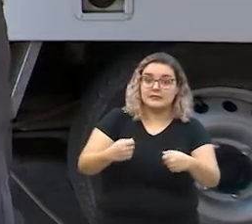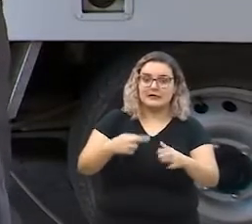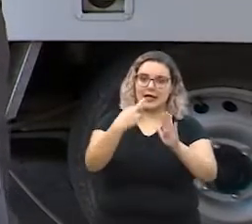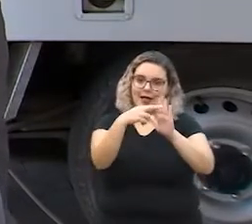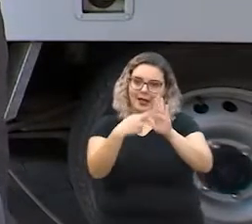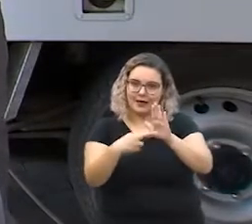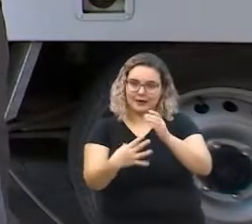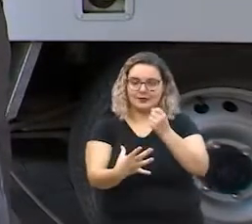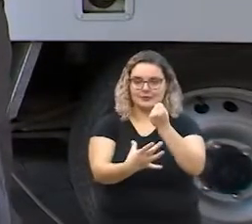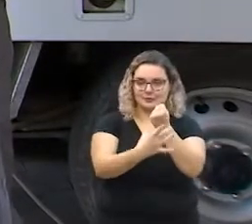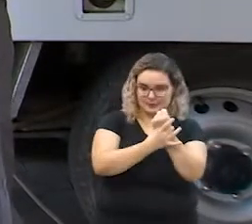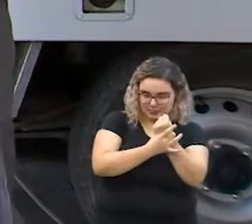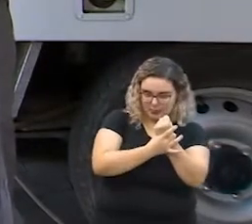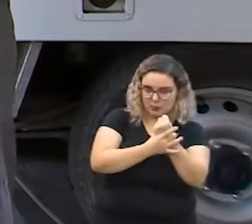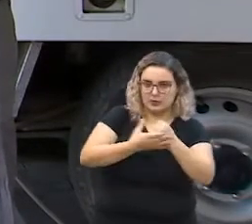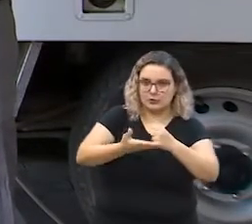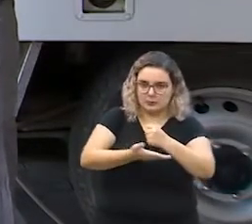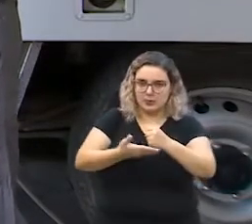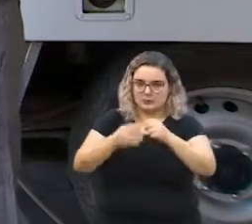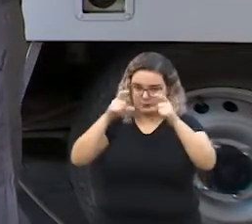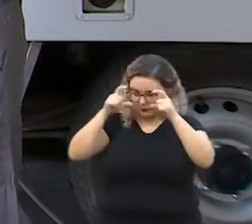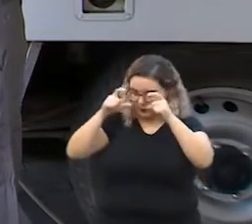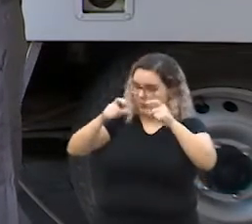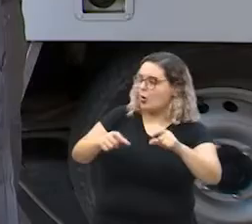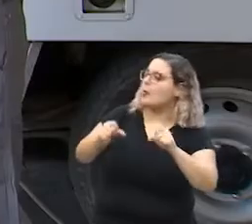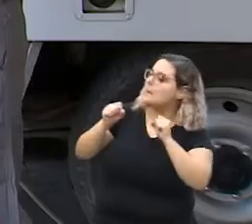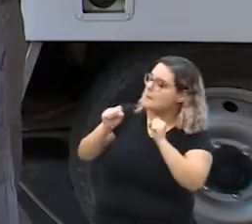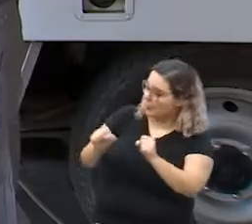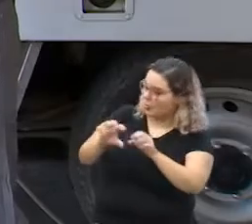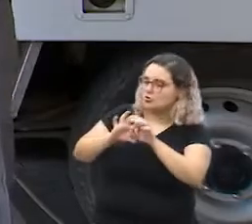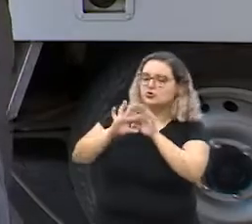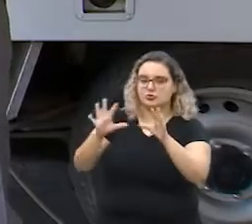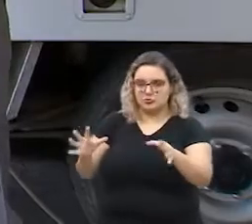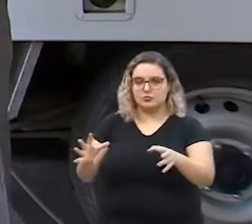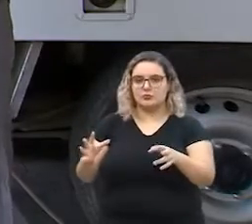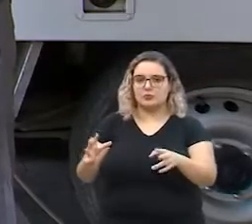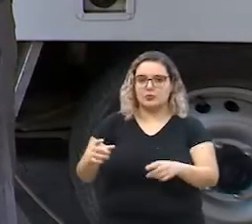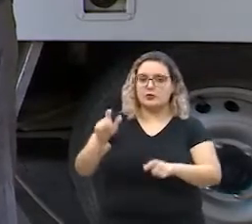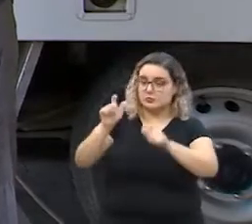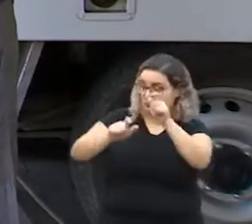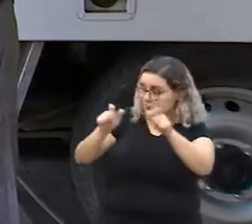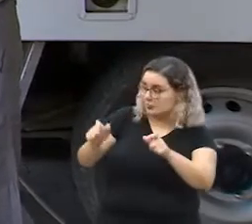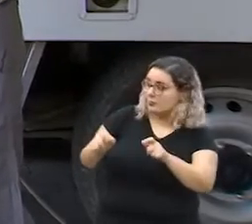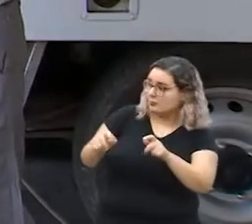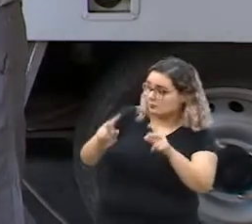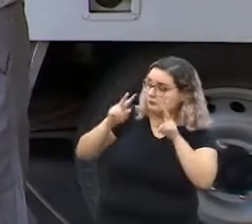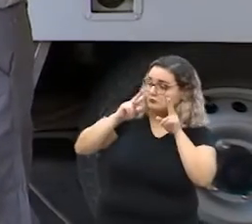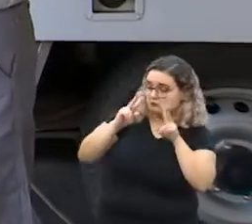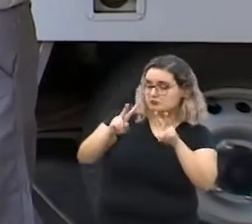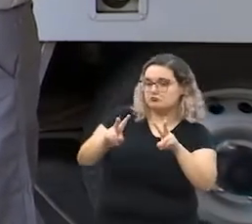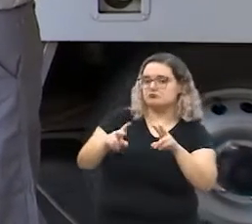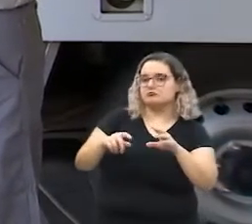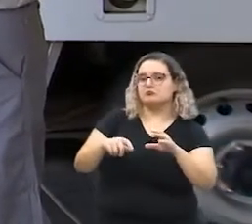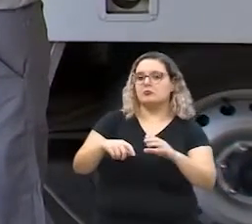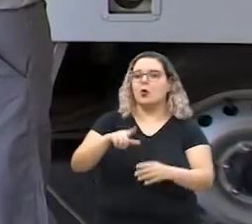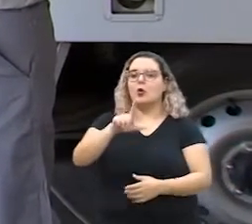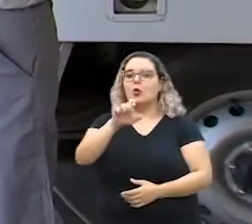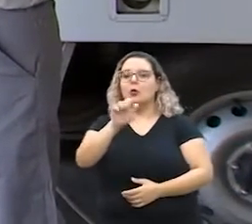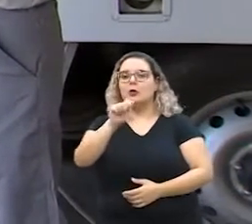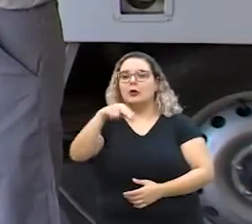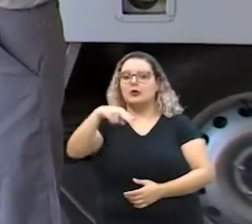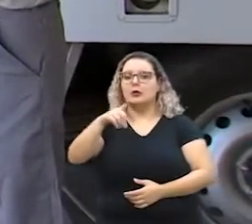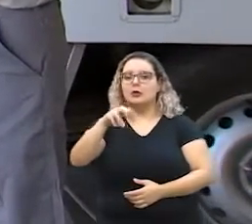passos de segurança. Legal, se você quiser tirar o óculos agora, já deu pro nosso repórter cinematográfico Leandro, não